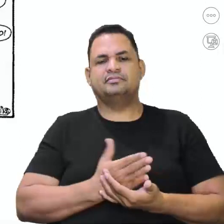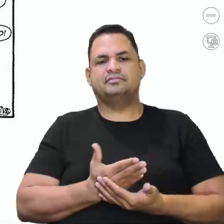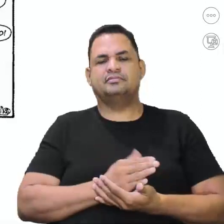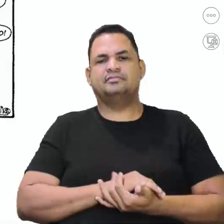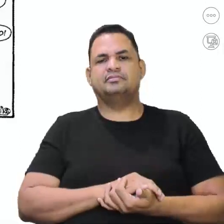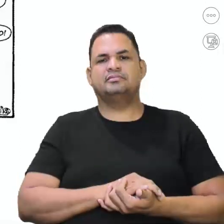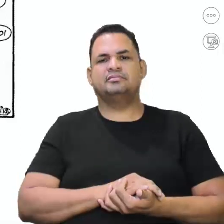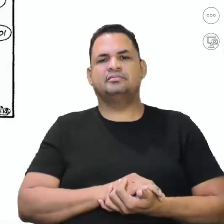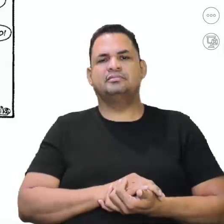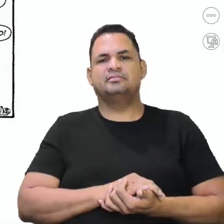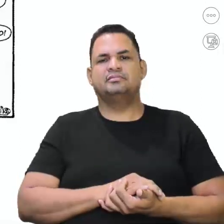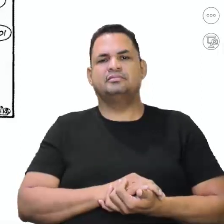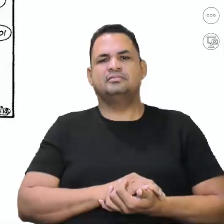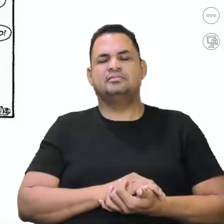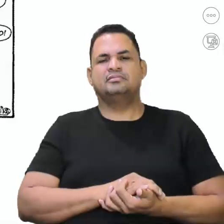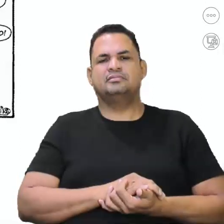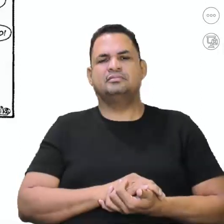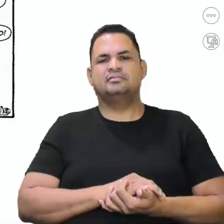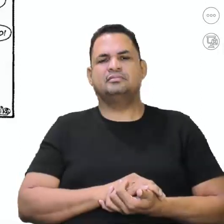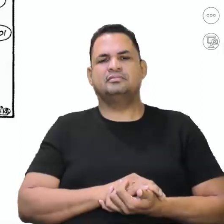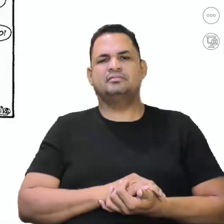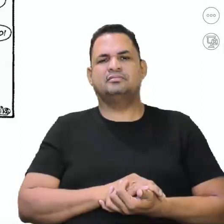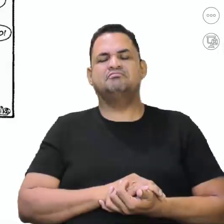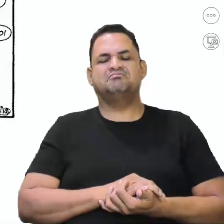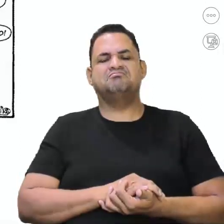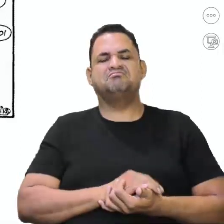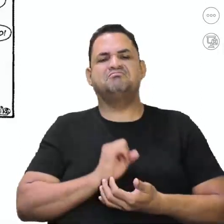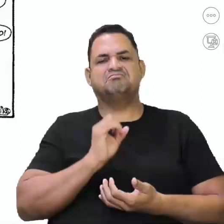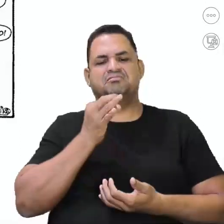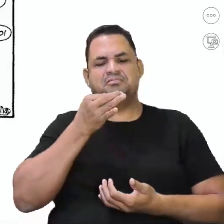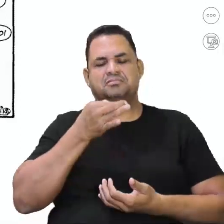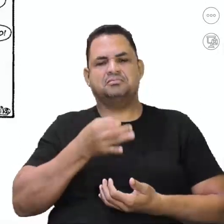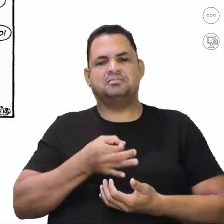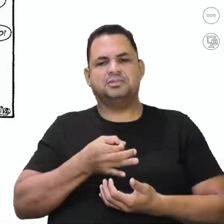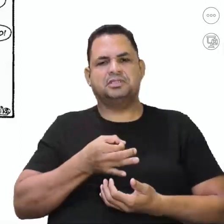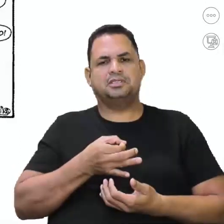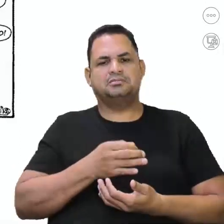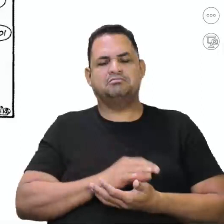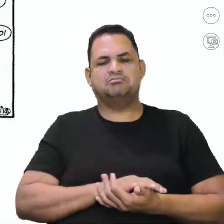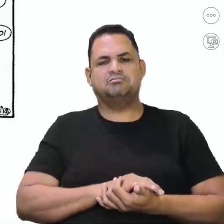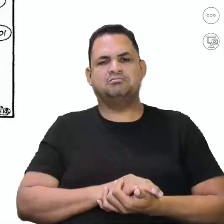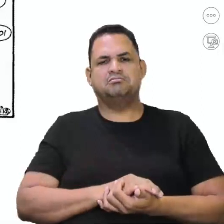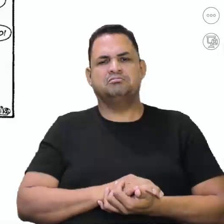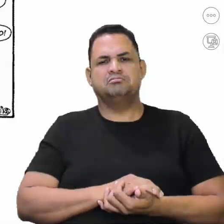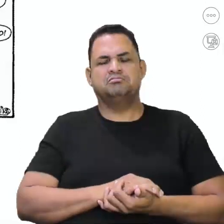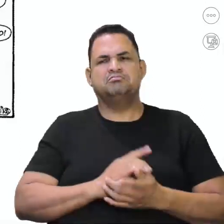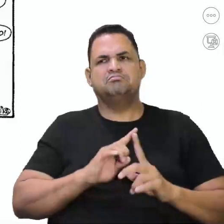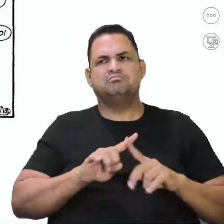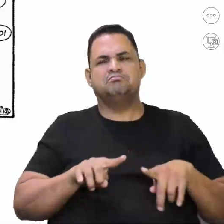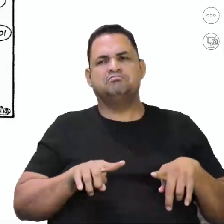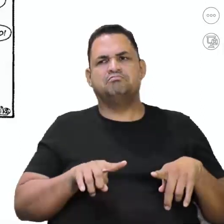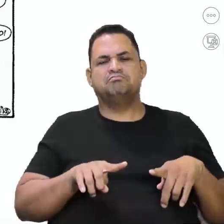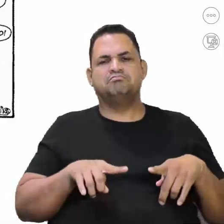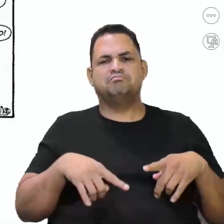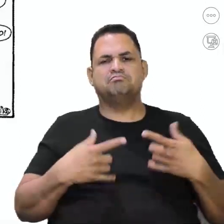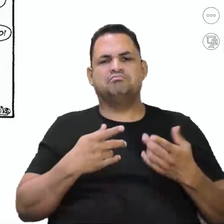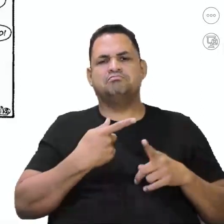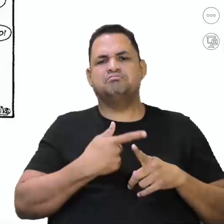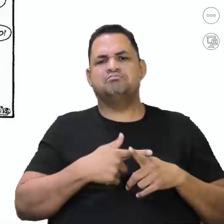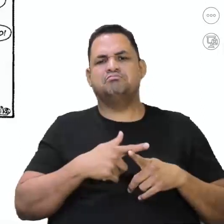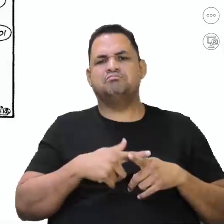como isso. Aí a Mafalda fala, yes, the one problem, sim, mas o